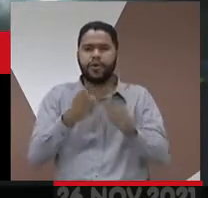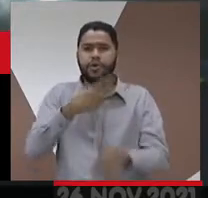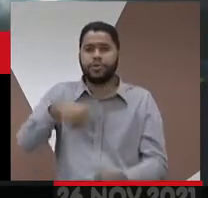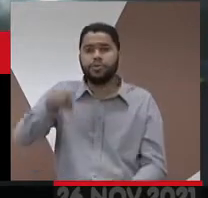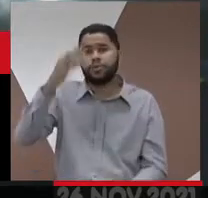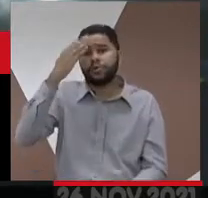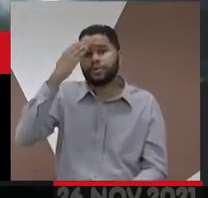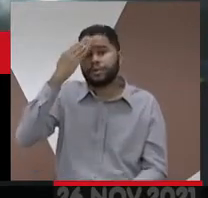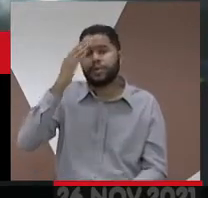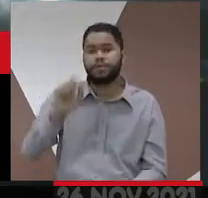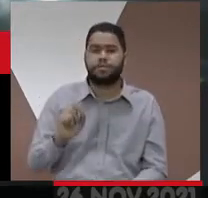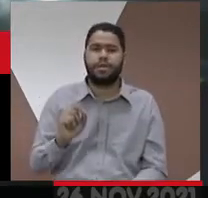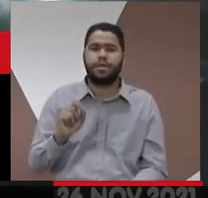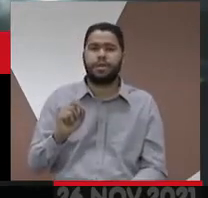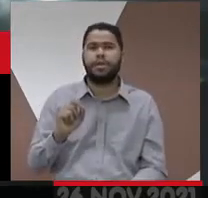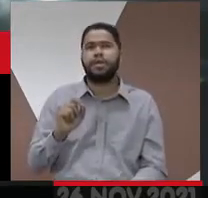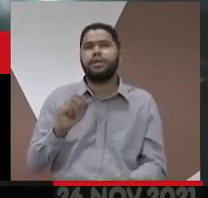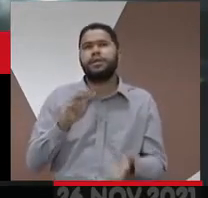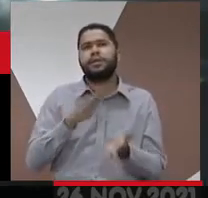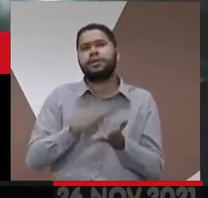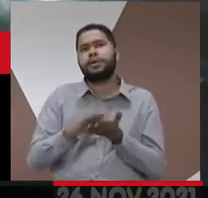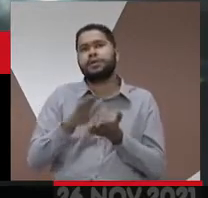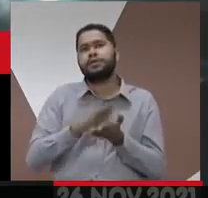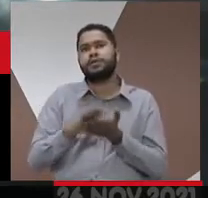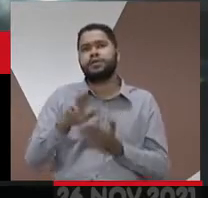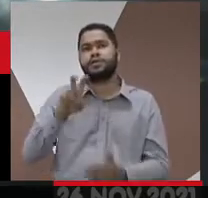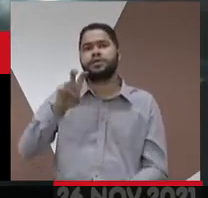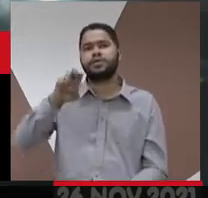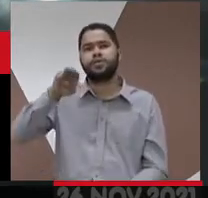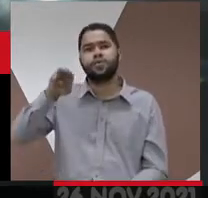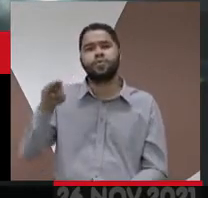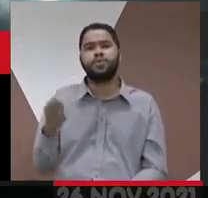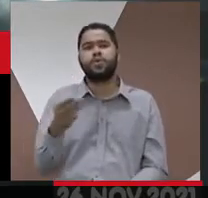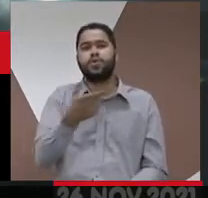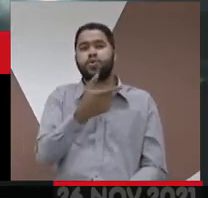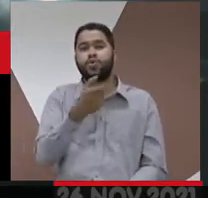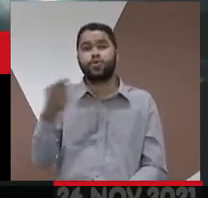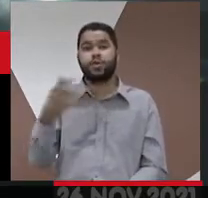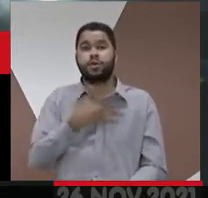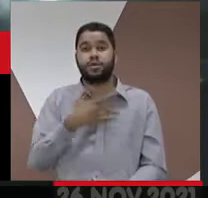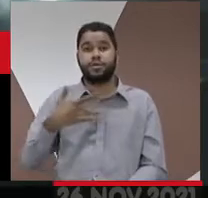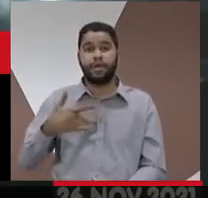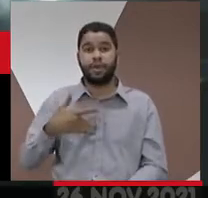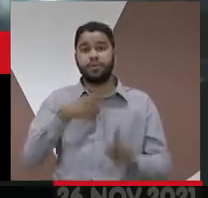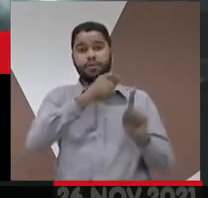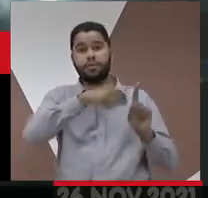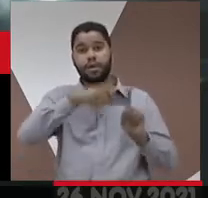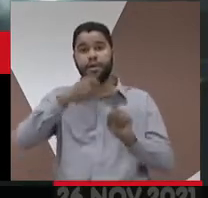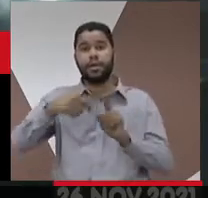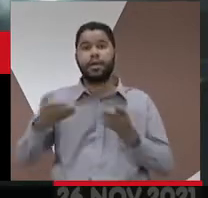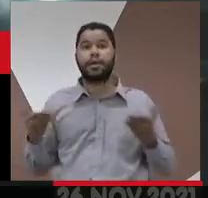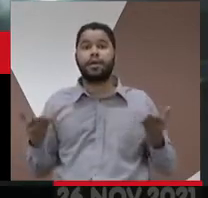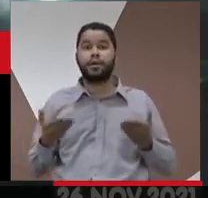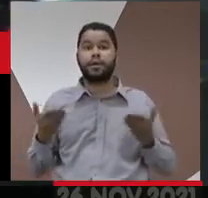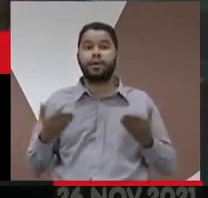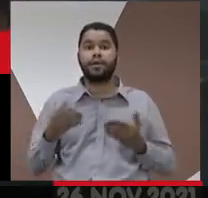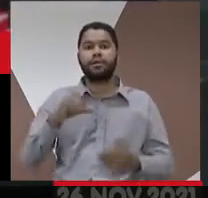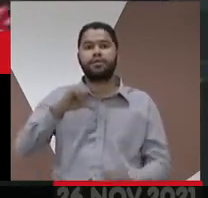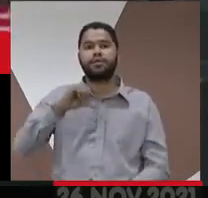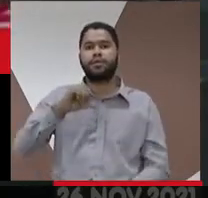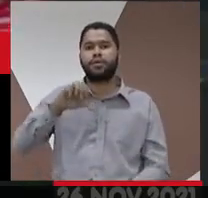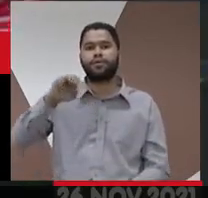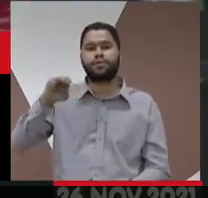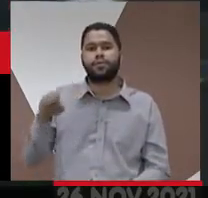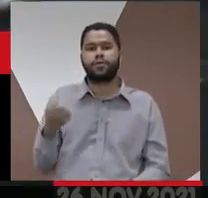saber, a gente gastava 5 milhões e 200 com a saúde mensal, nós estamos gastando 9 milhões